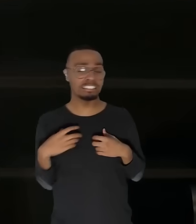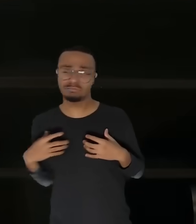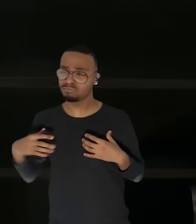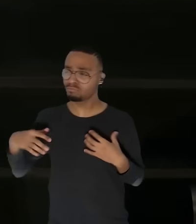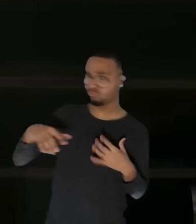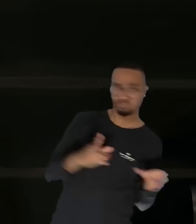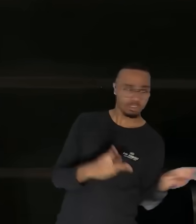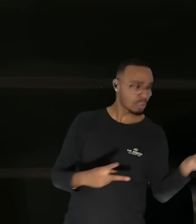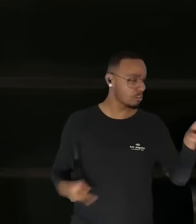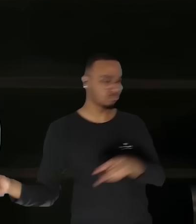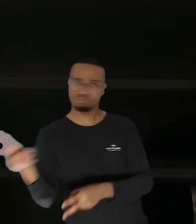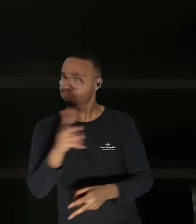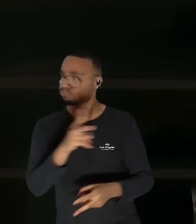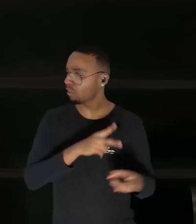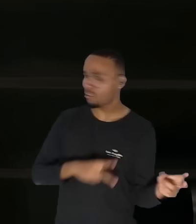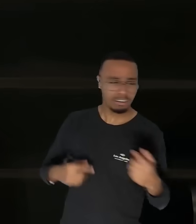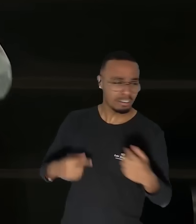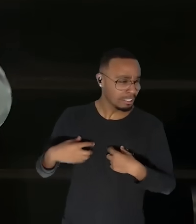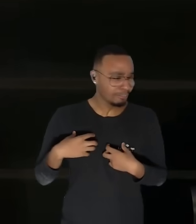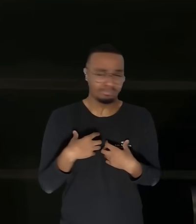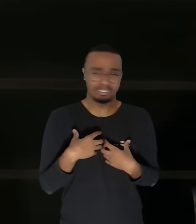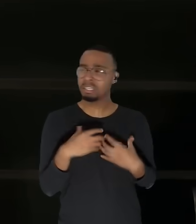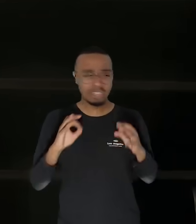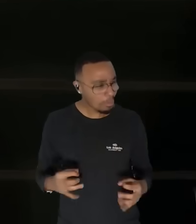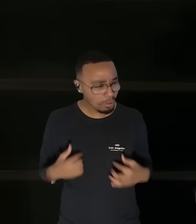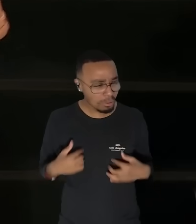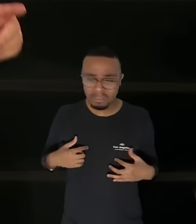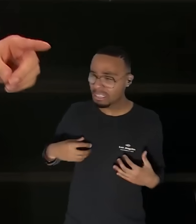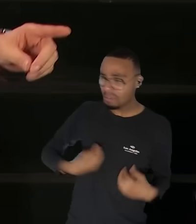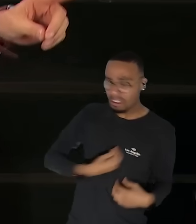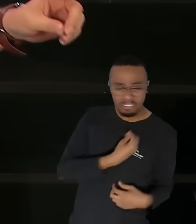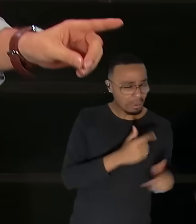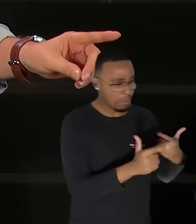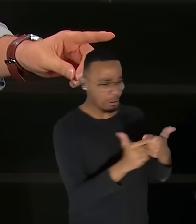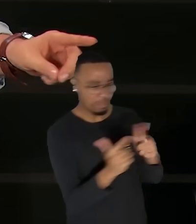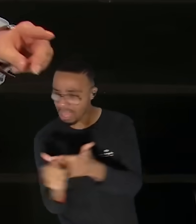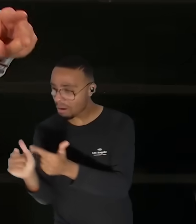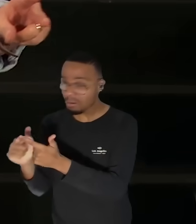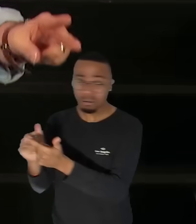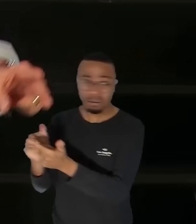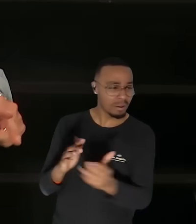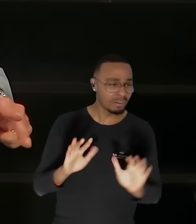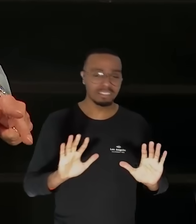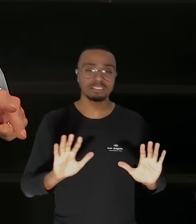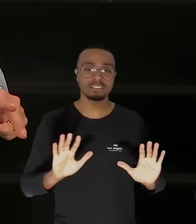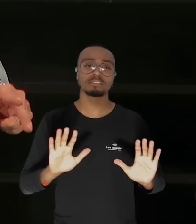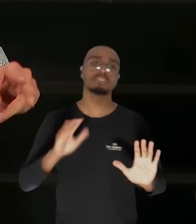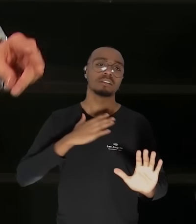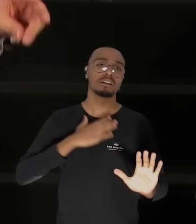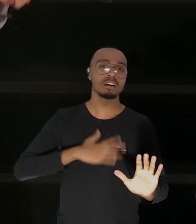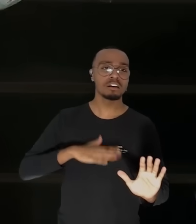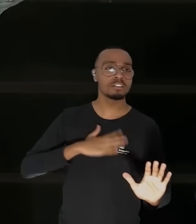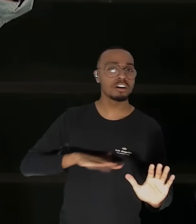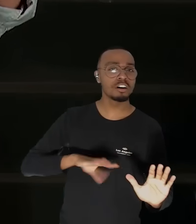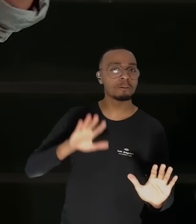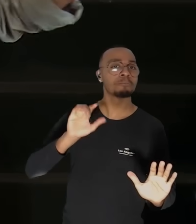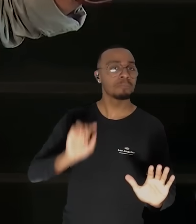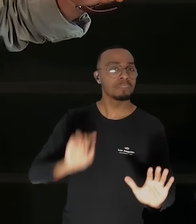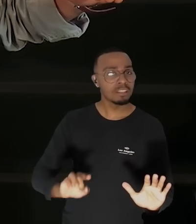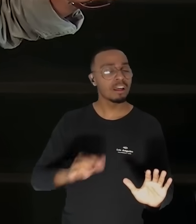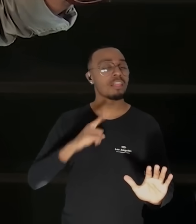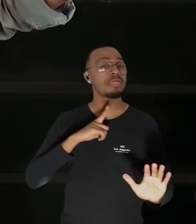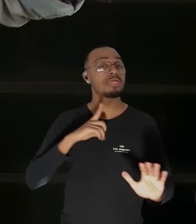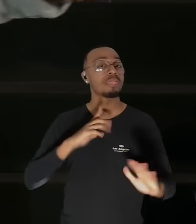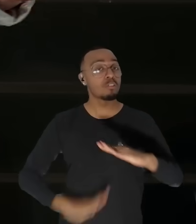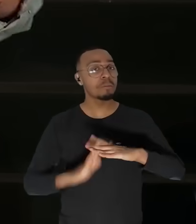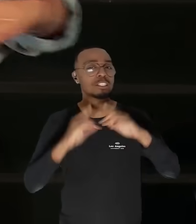vieram tempestades inesperadas e você não estava pronto. Eu não estou dizendo que vai ser fácil, eu não estou dizendo que a gente não vai chorar, mas tem que ter um limite